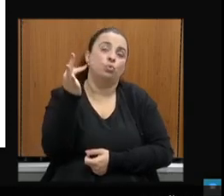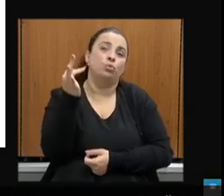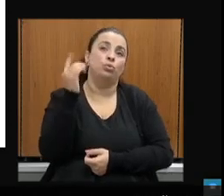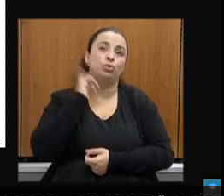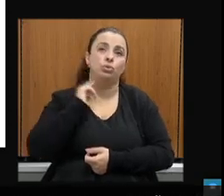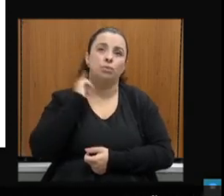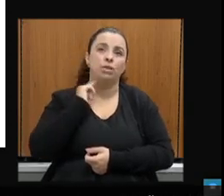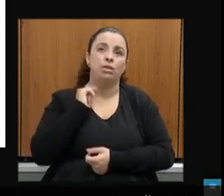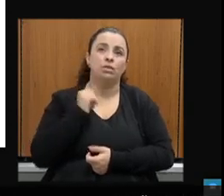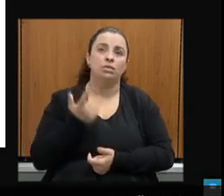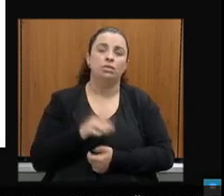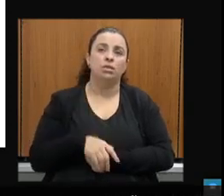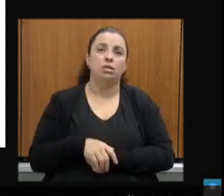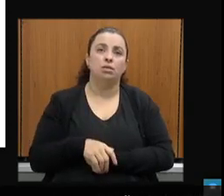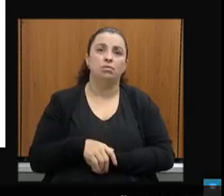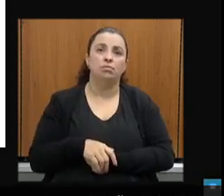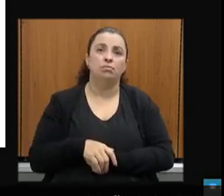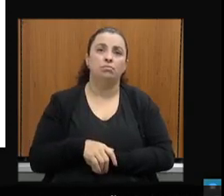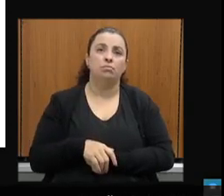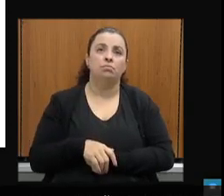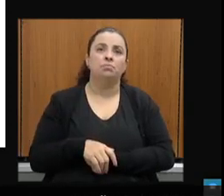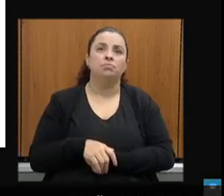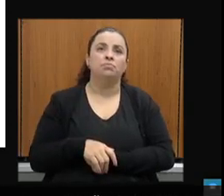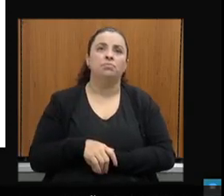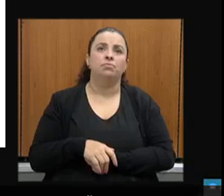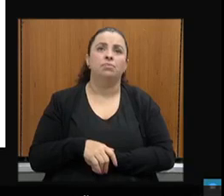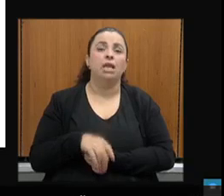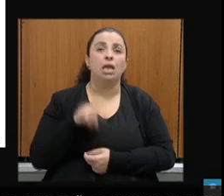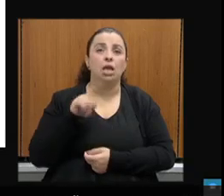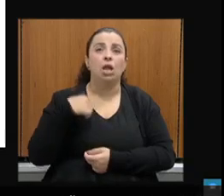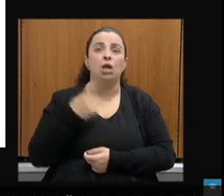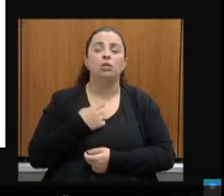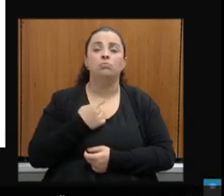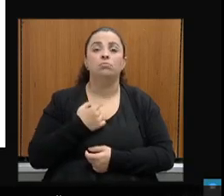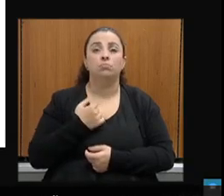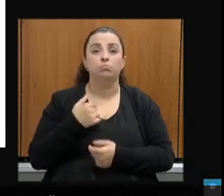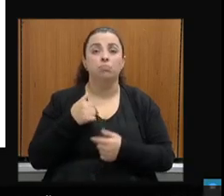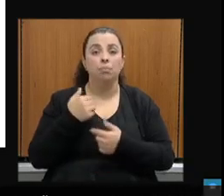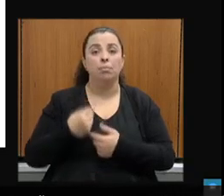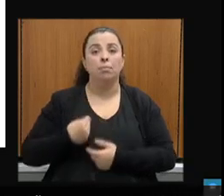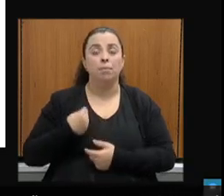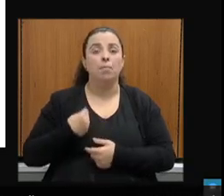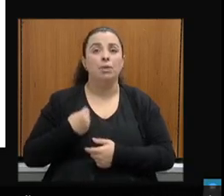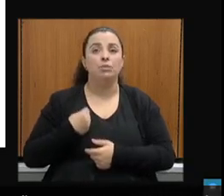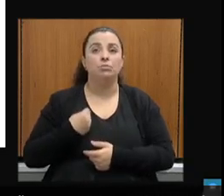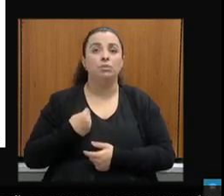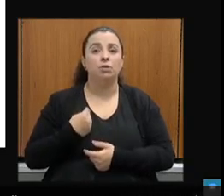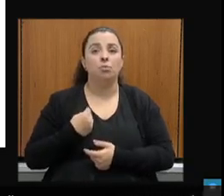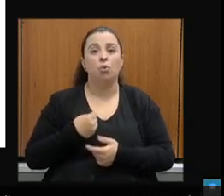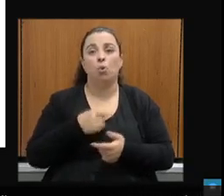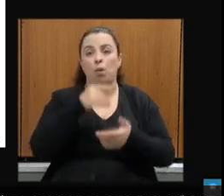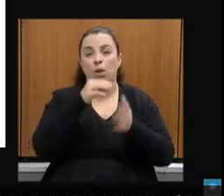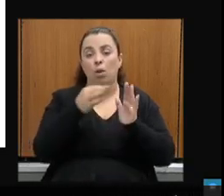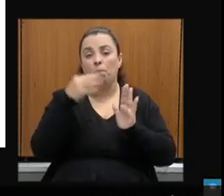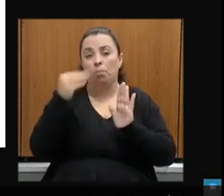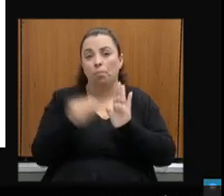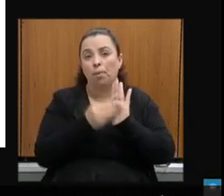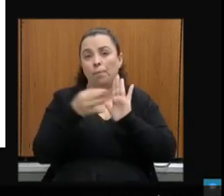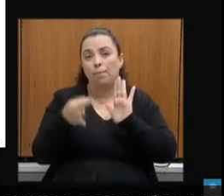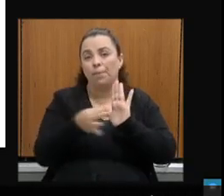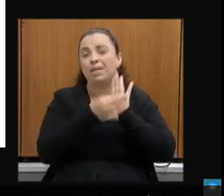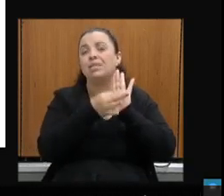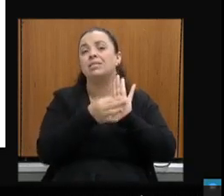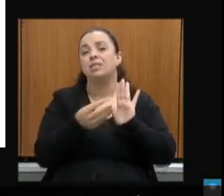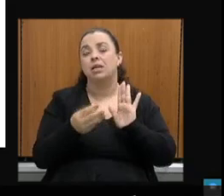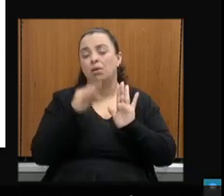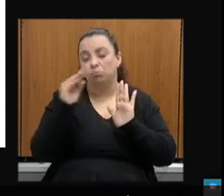é E ativamente participamos aí com a emissão dos pareceres de acesso e depois com todas as